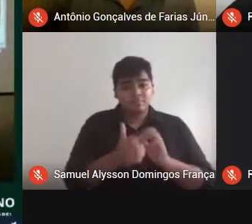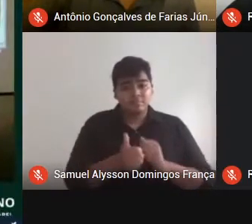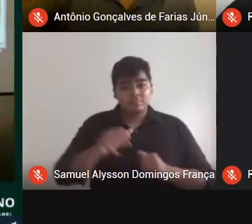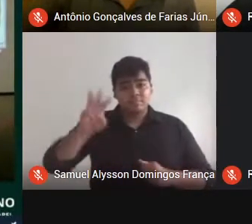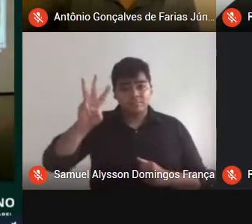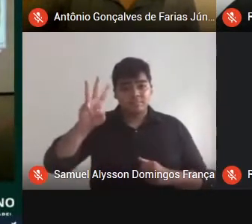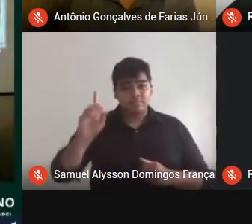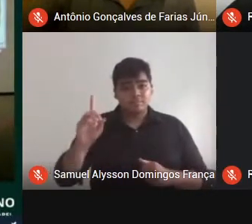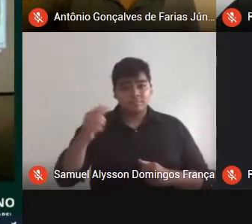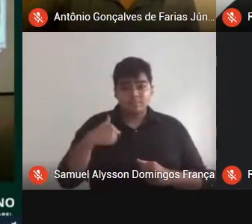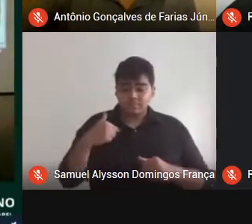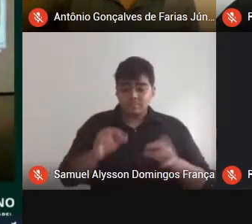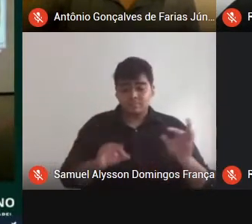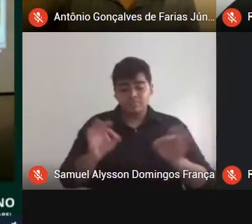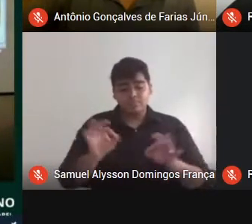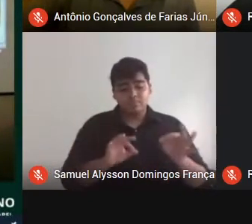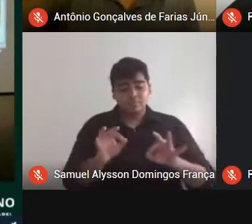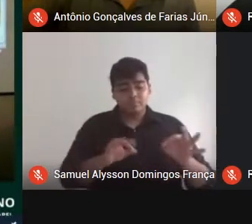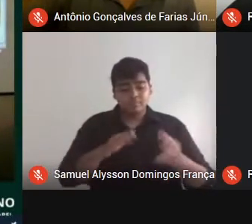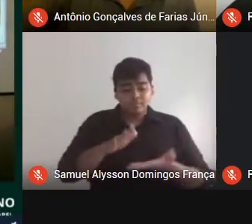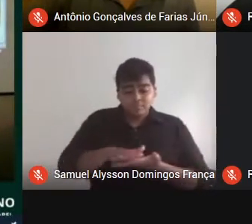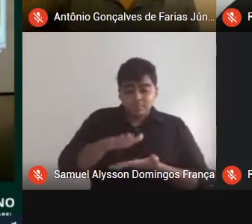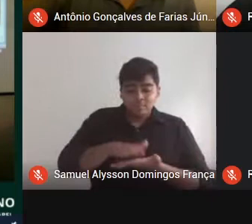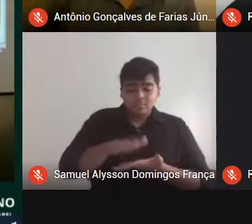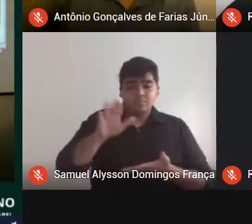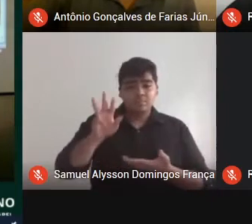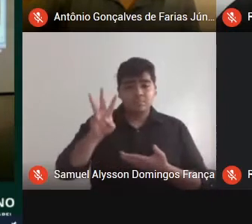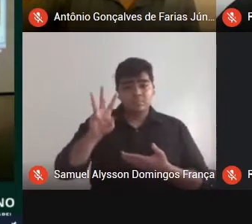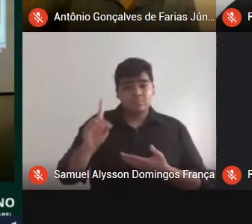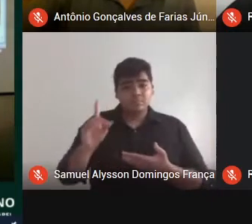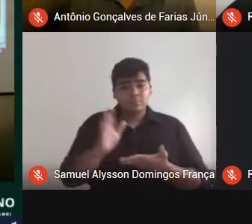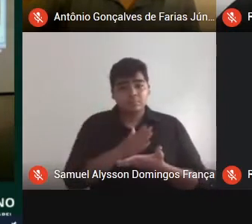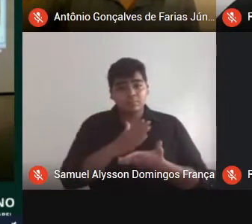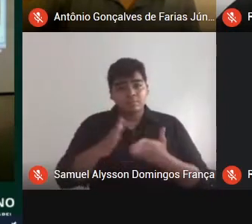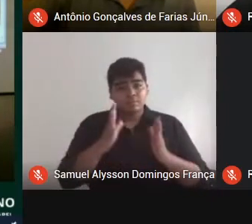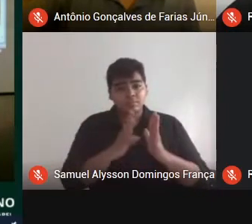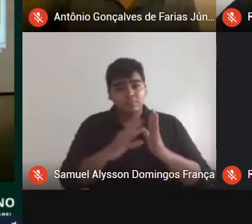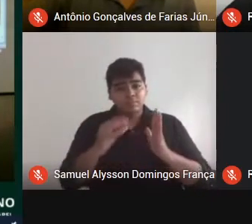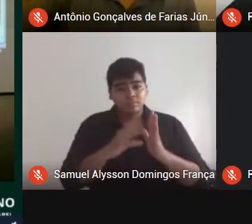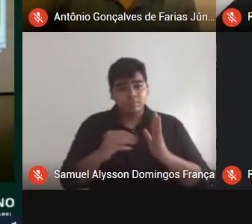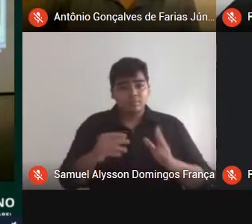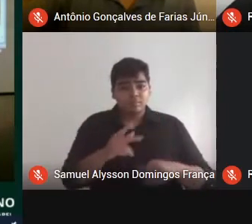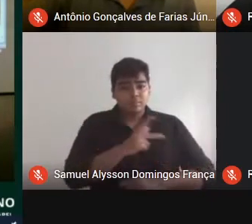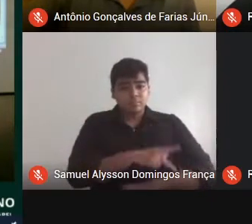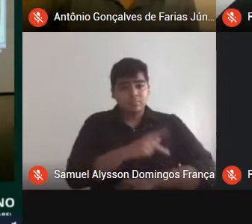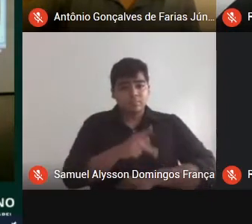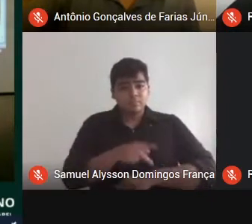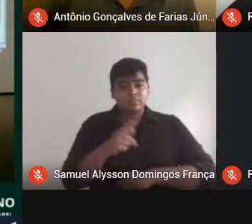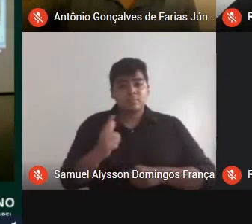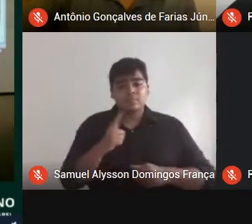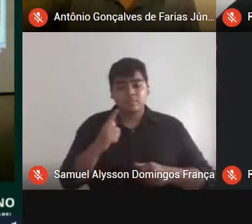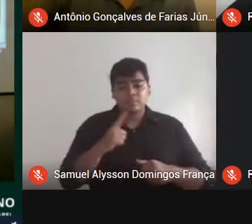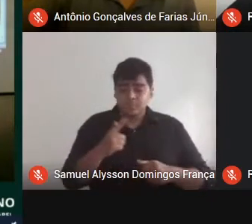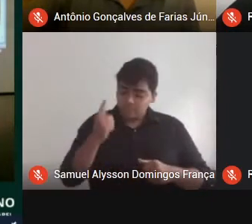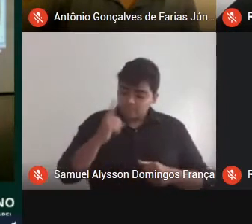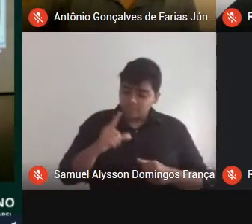desenvolvi com a impressora 3D alguns modelos pedagógicos, né, para reforçar sempre, né, como é que surgiu a